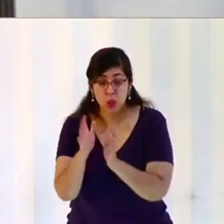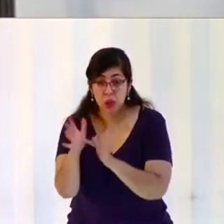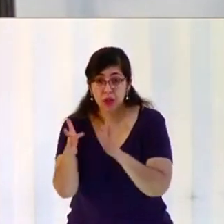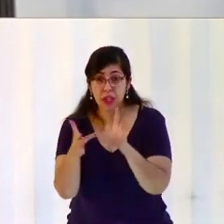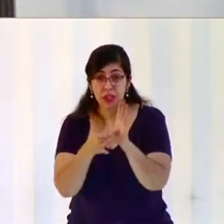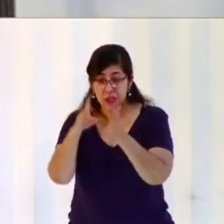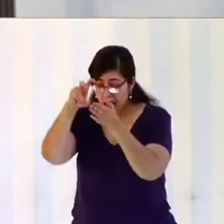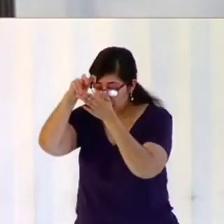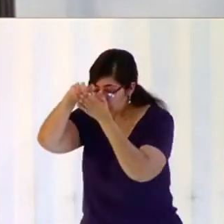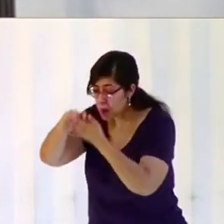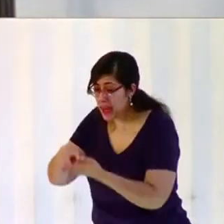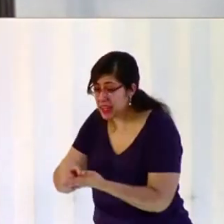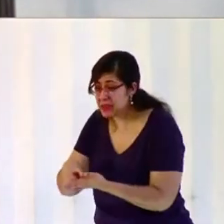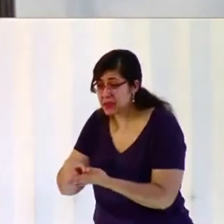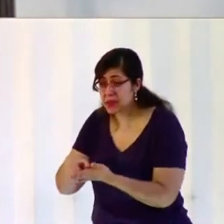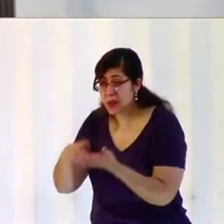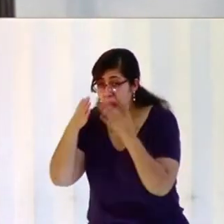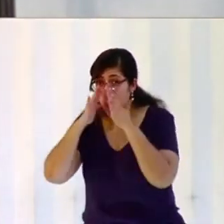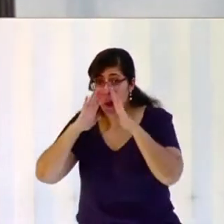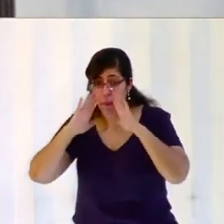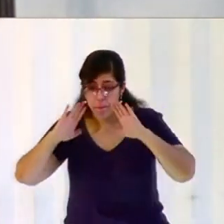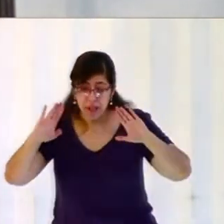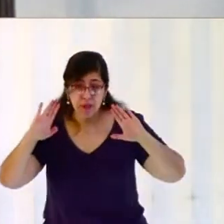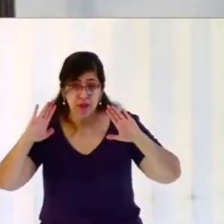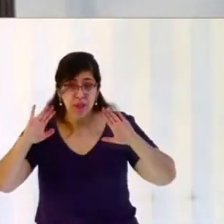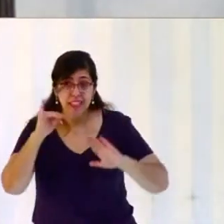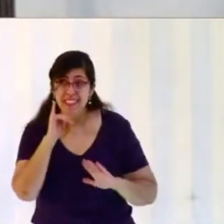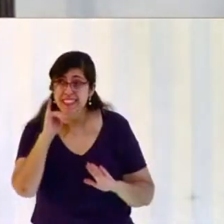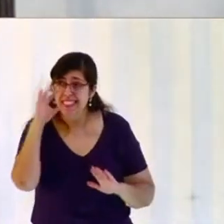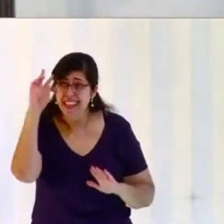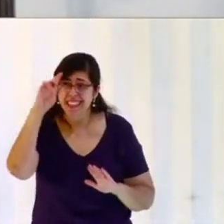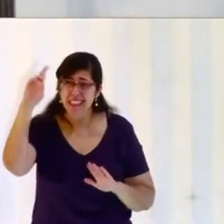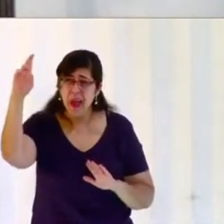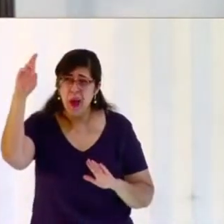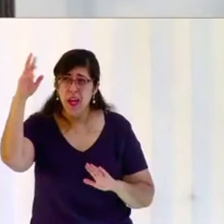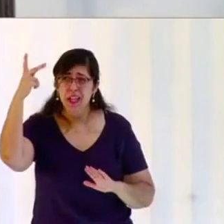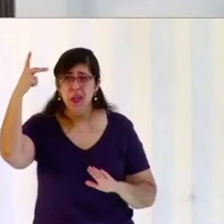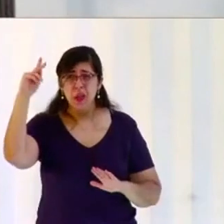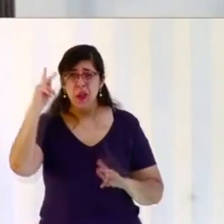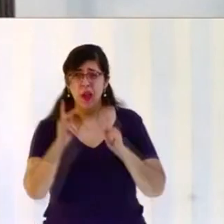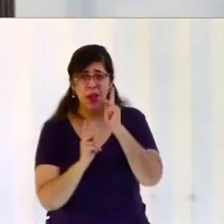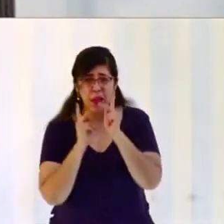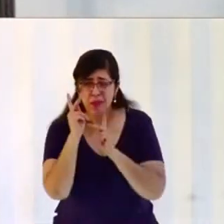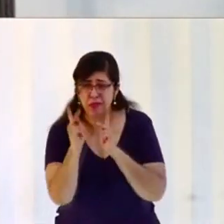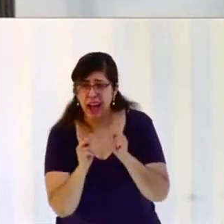dobrar o joelho e dizer, reina Senhor, a tua palavra,